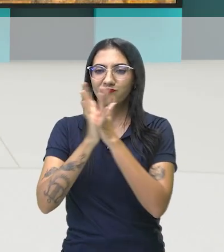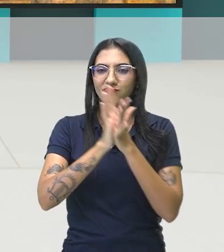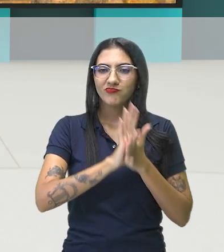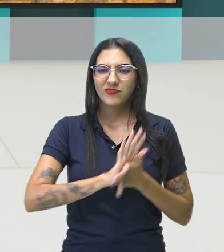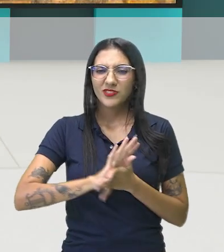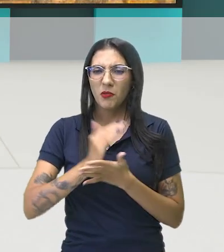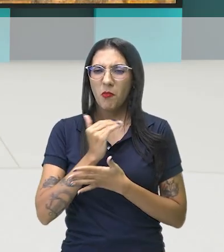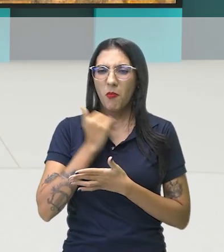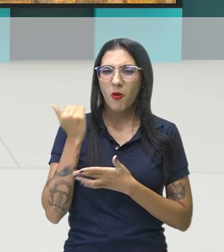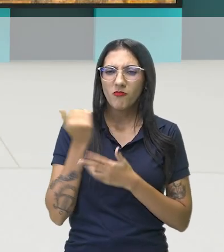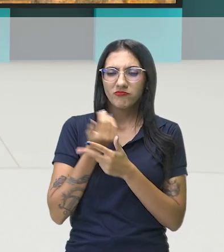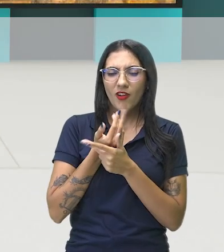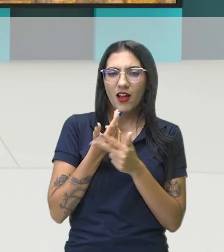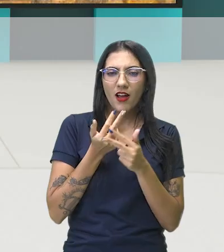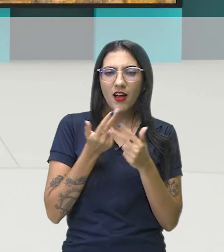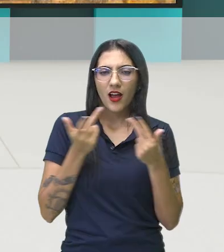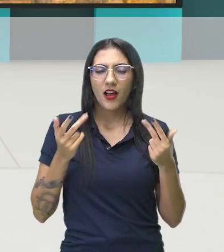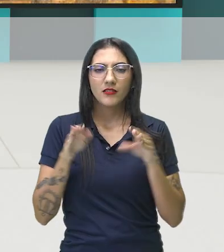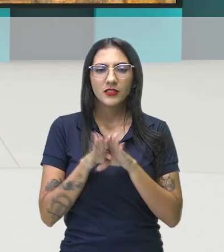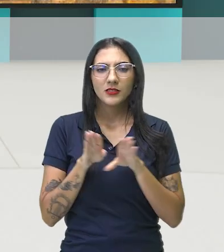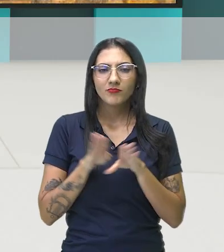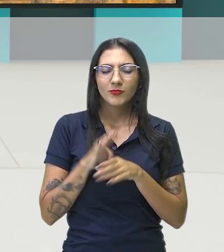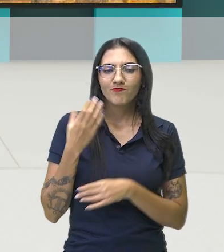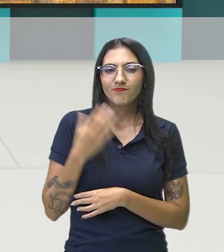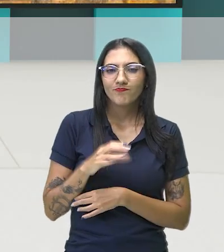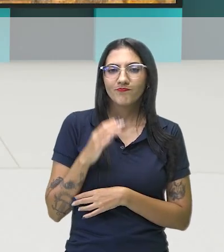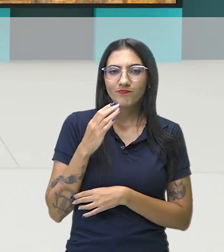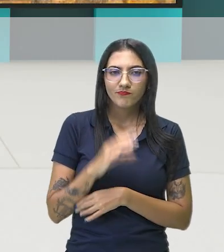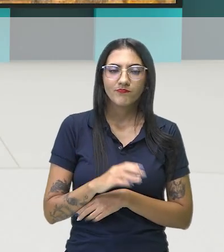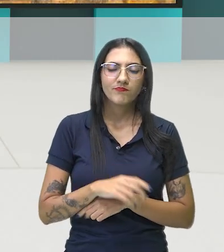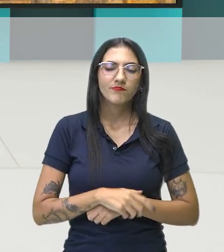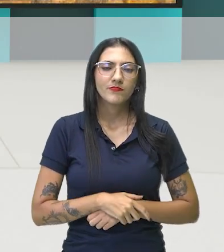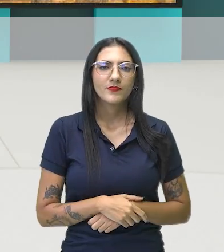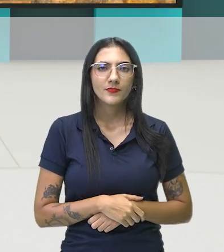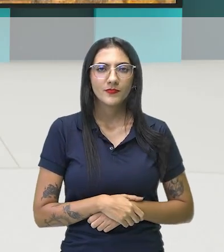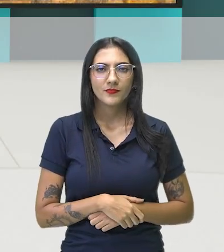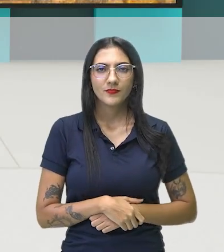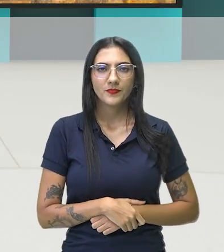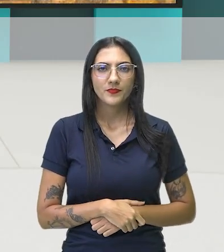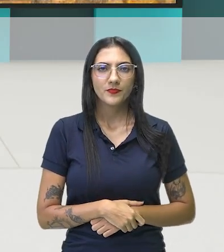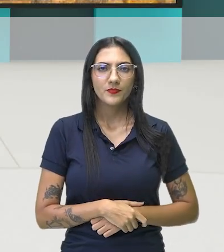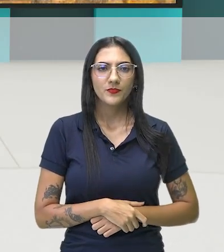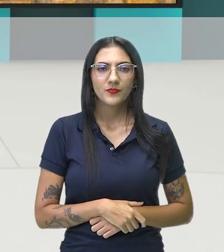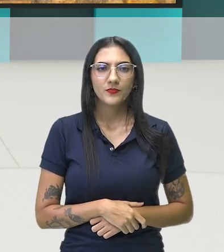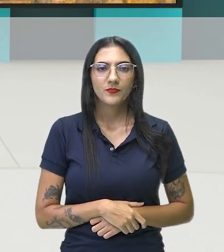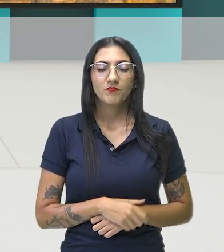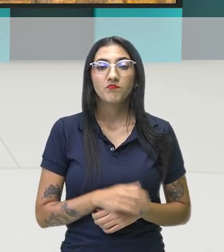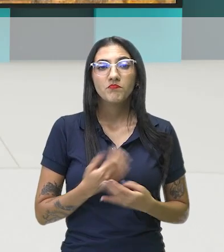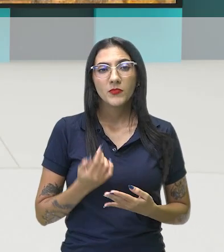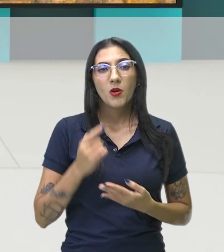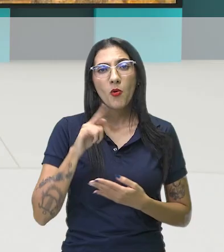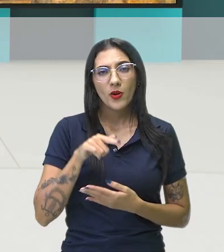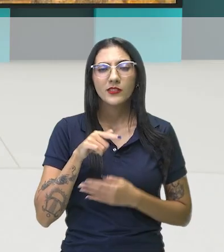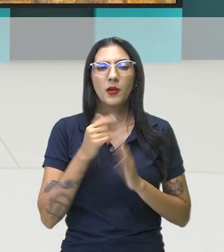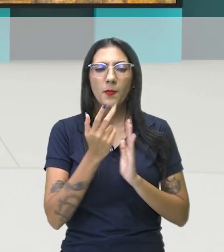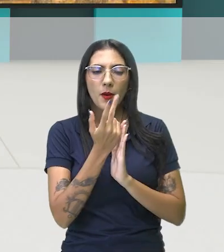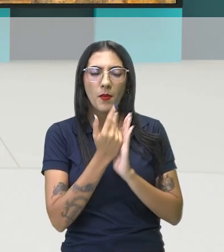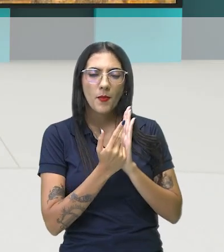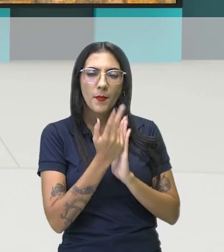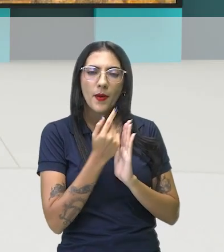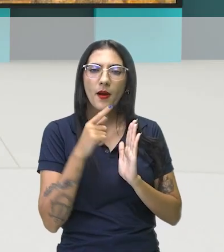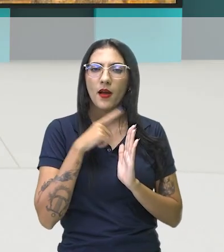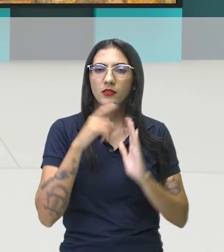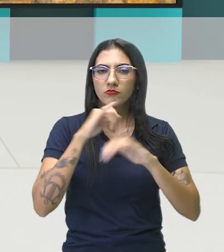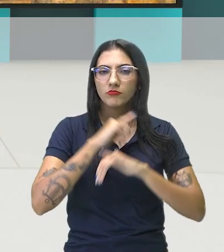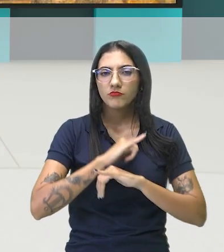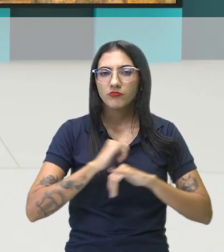massiva, simbolizando a crueldade da guerra moderna. Então, Guernica é um grito visual contra a